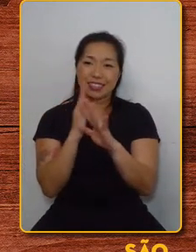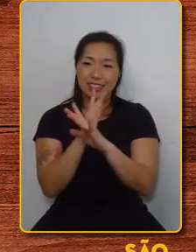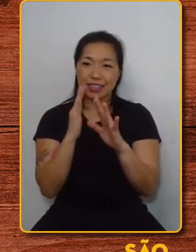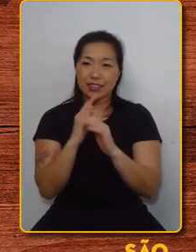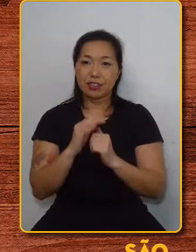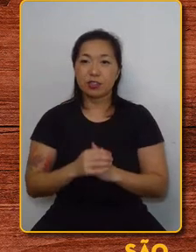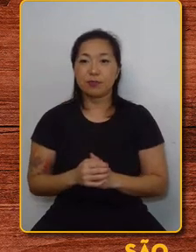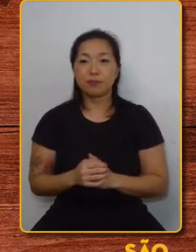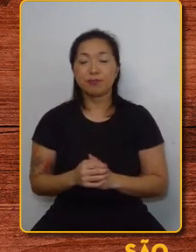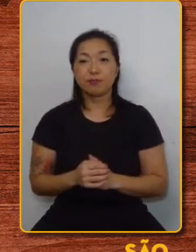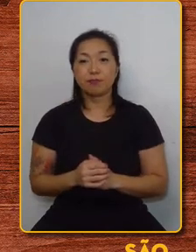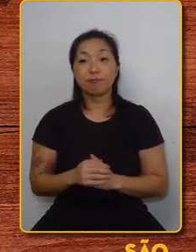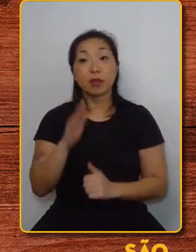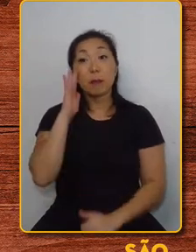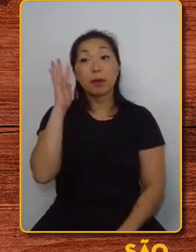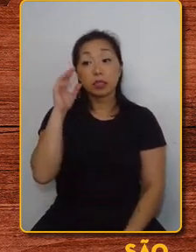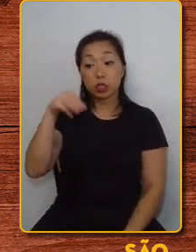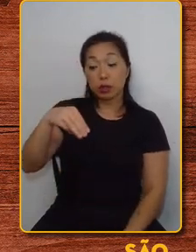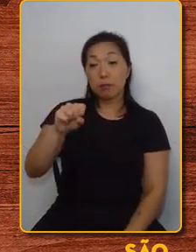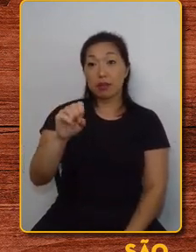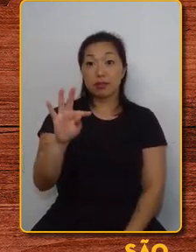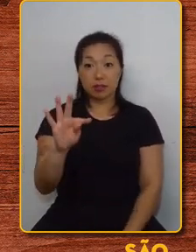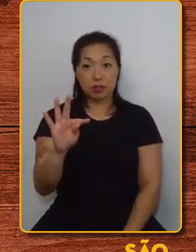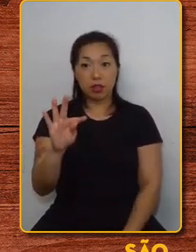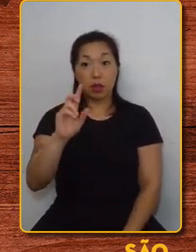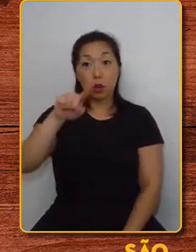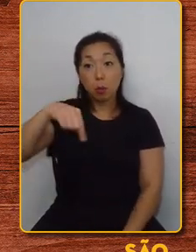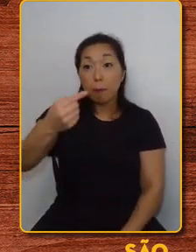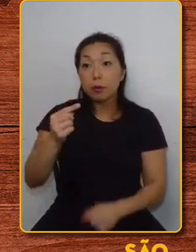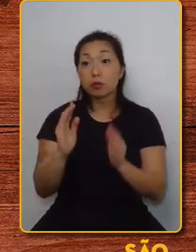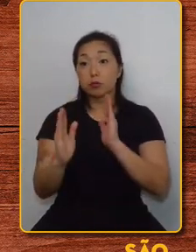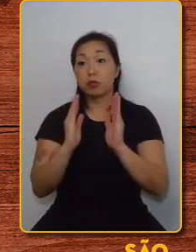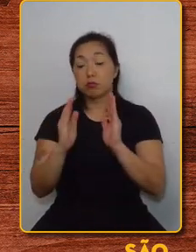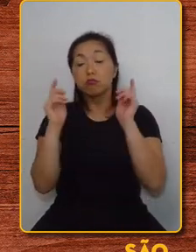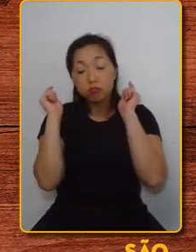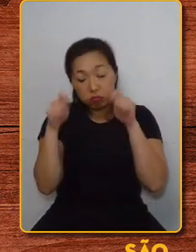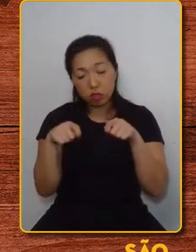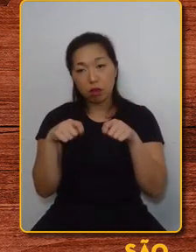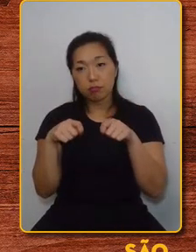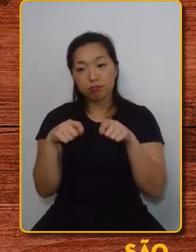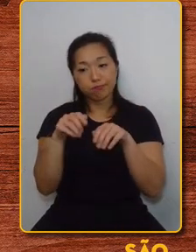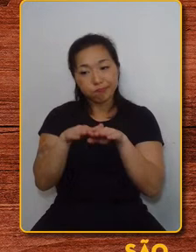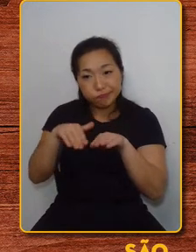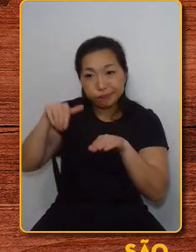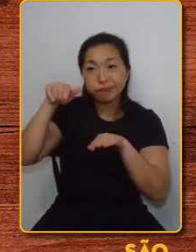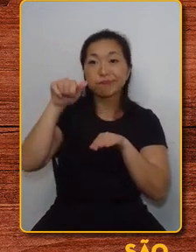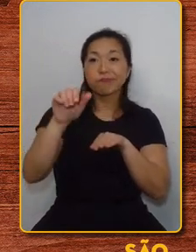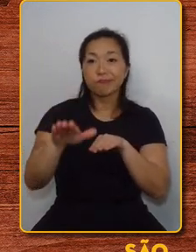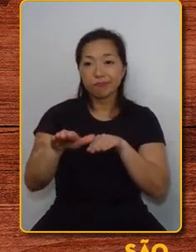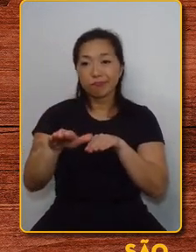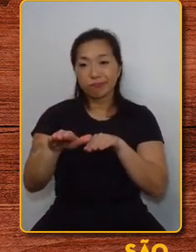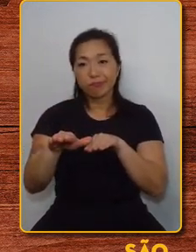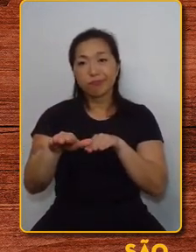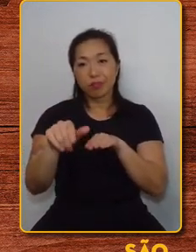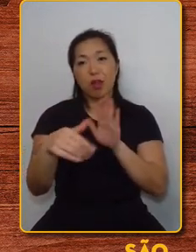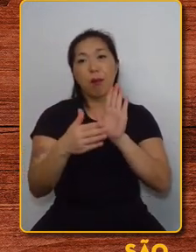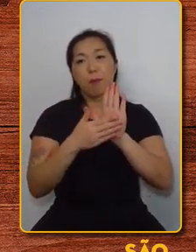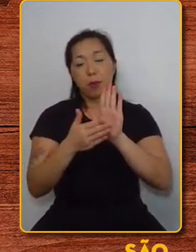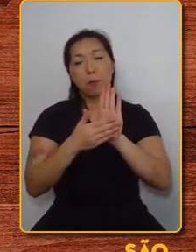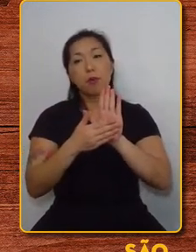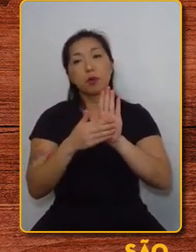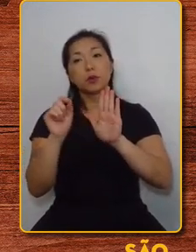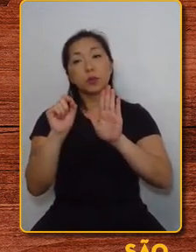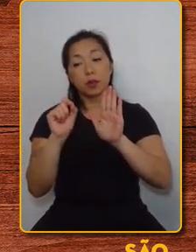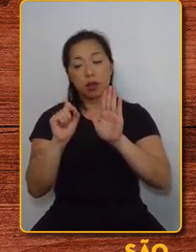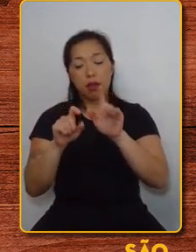no próximo período nós vamos poder avançar nessa direção e ter a agricultura familiar, a produção